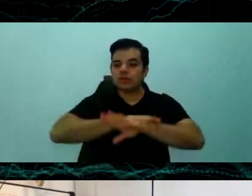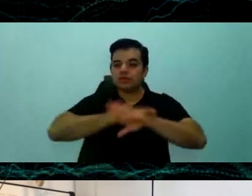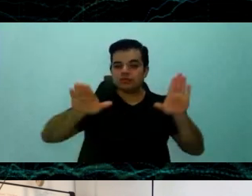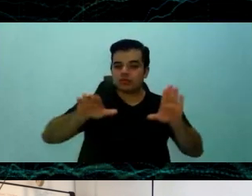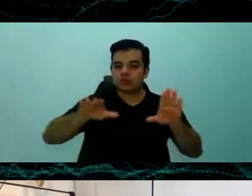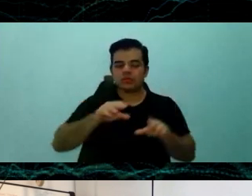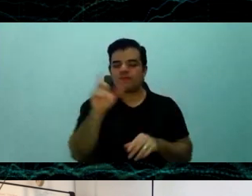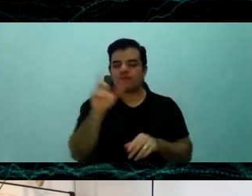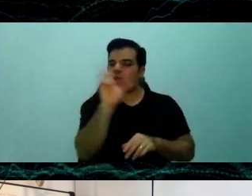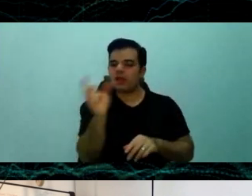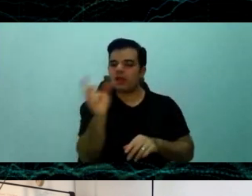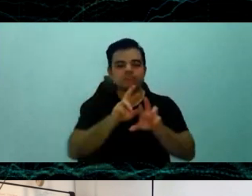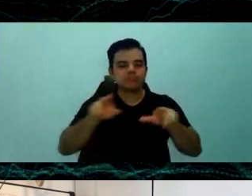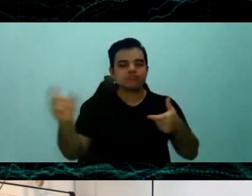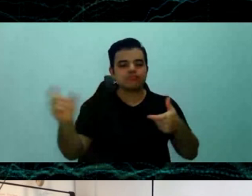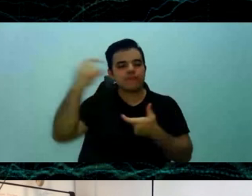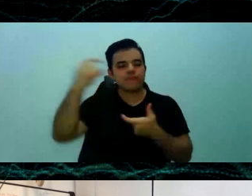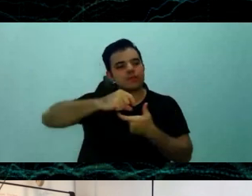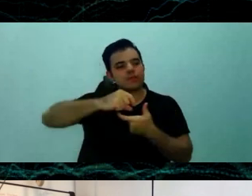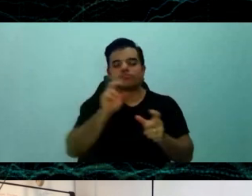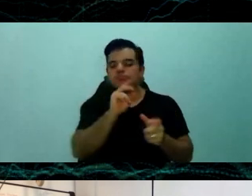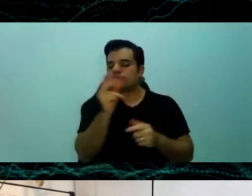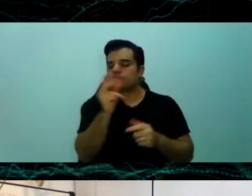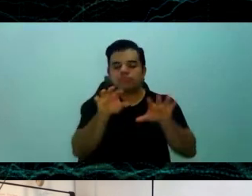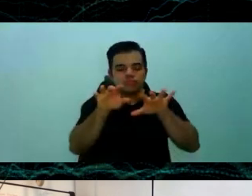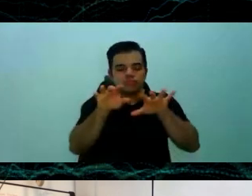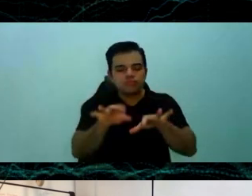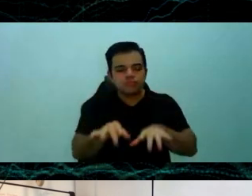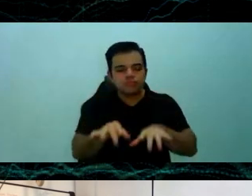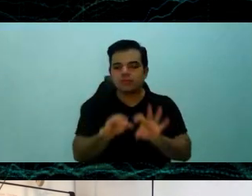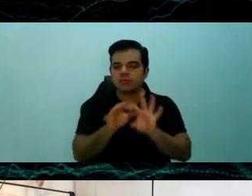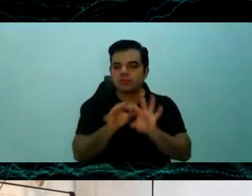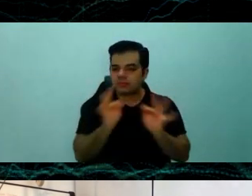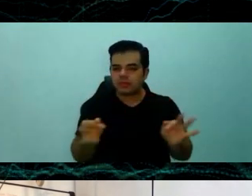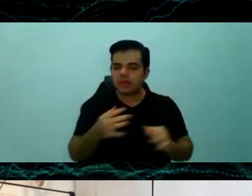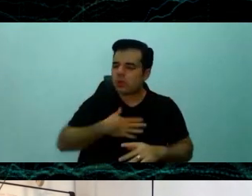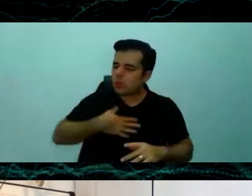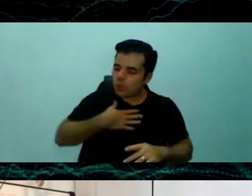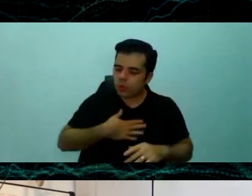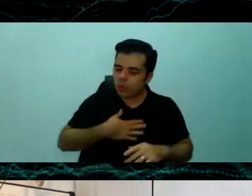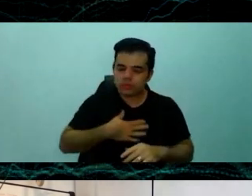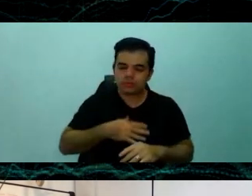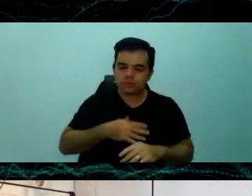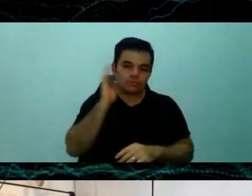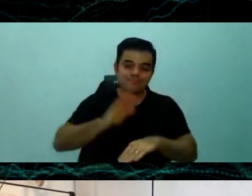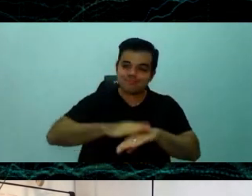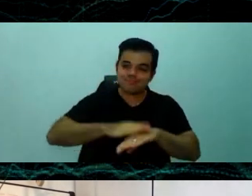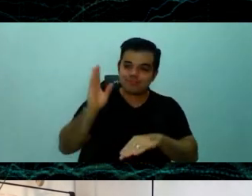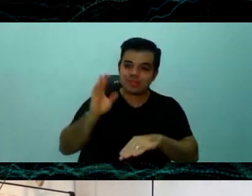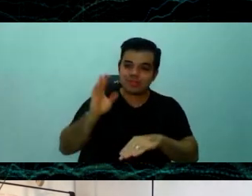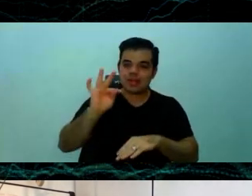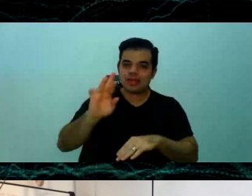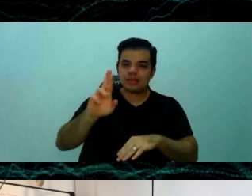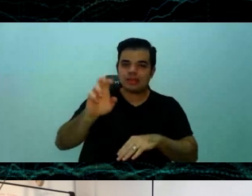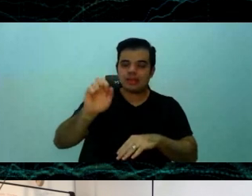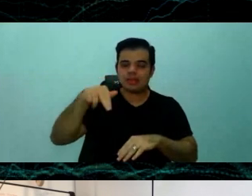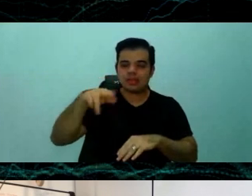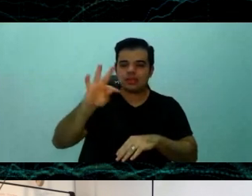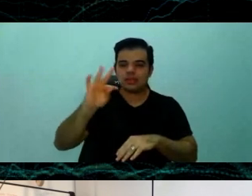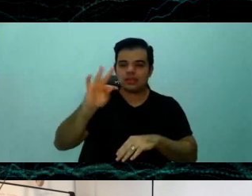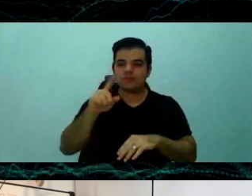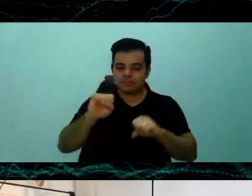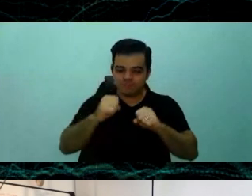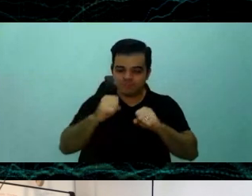variável. Então, outra coisa que também é muito legal do TerraGrant é que ele força você a usar algumas